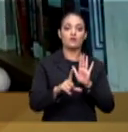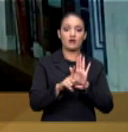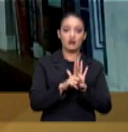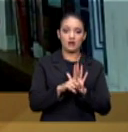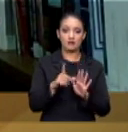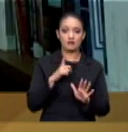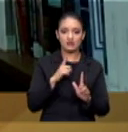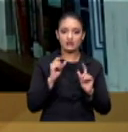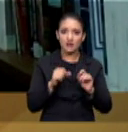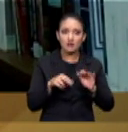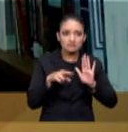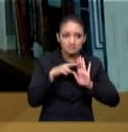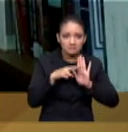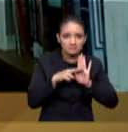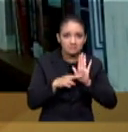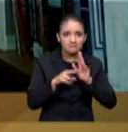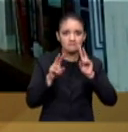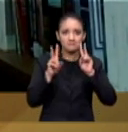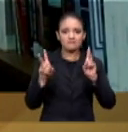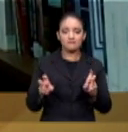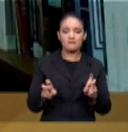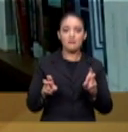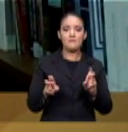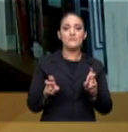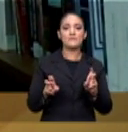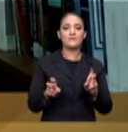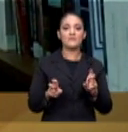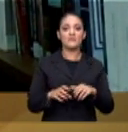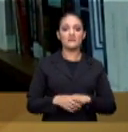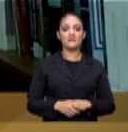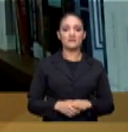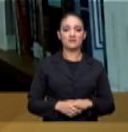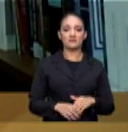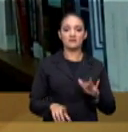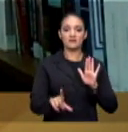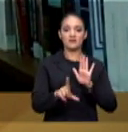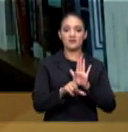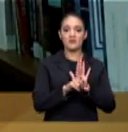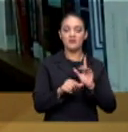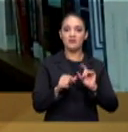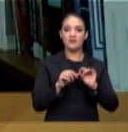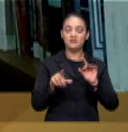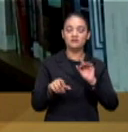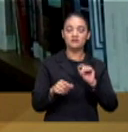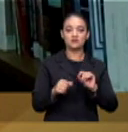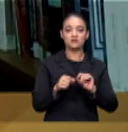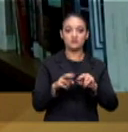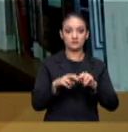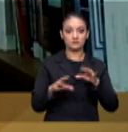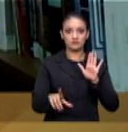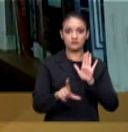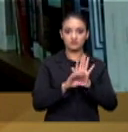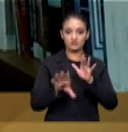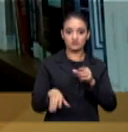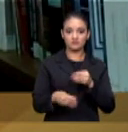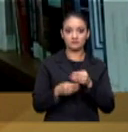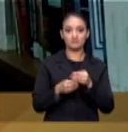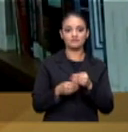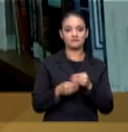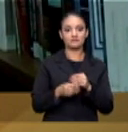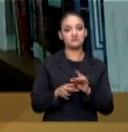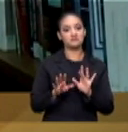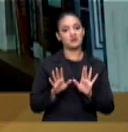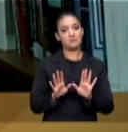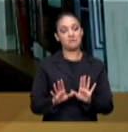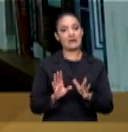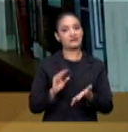possa disciplinar essa matéria, inclusive, é legislação que deve ser veiculada por lei complementar. Mas a